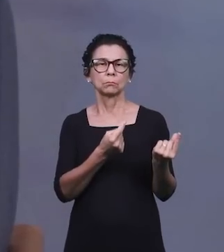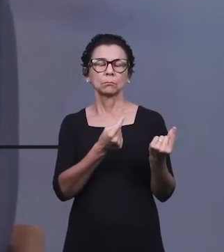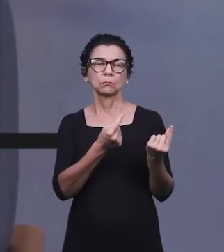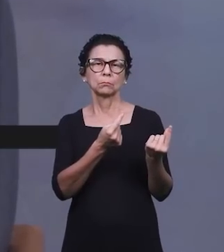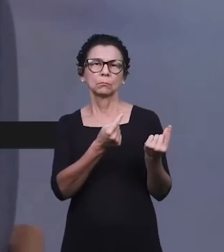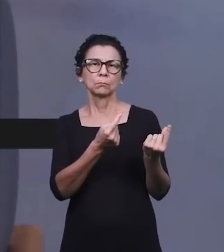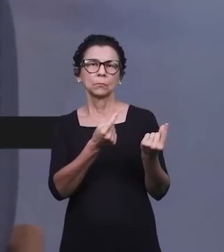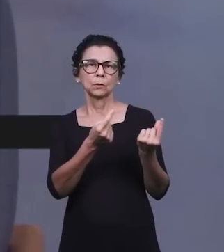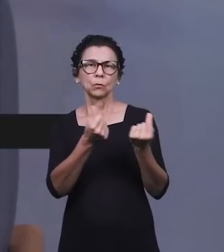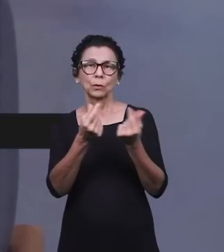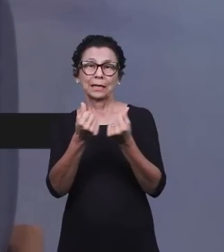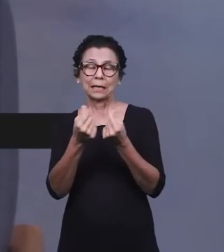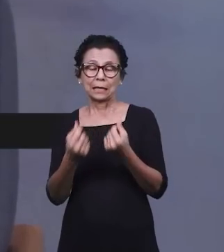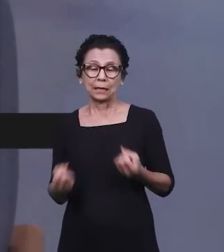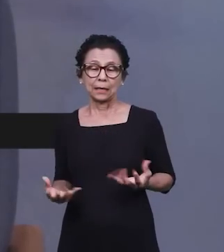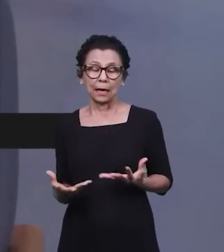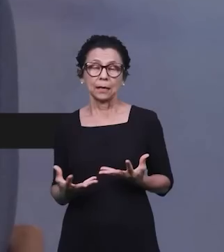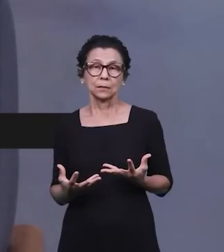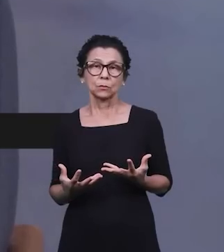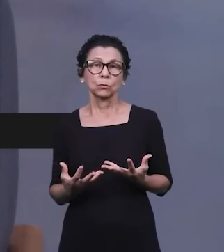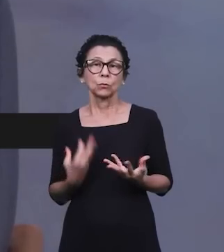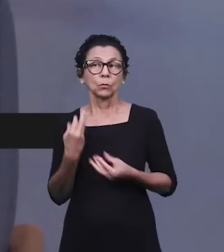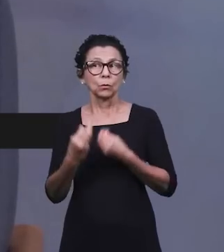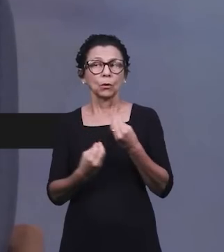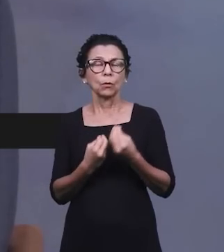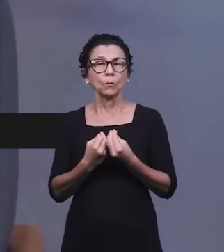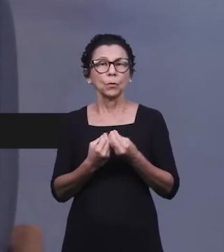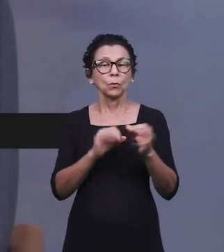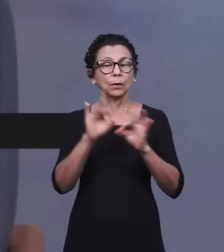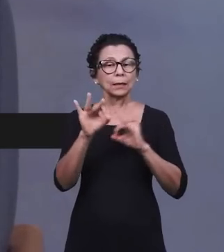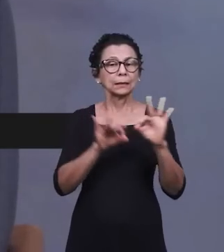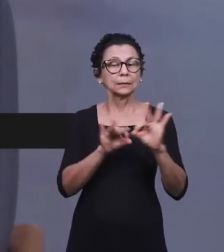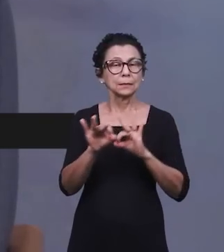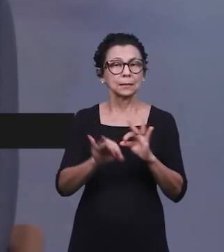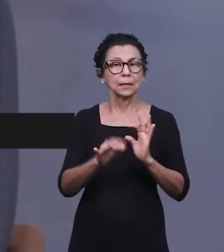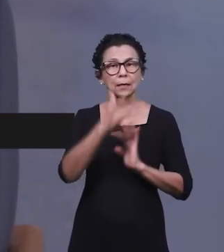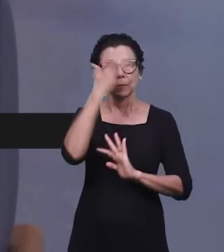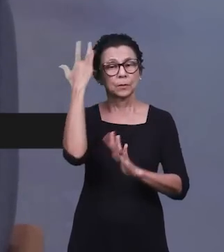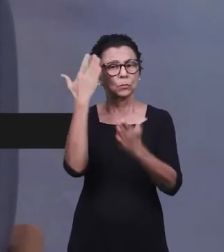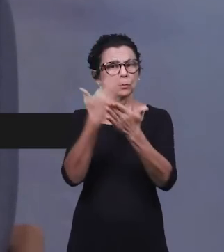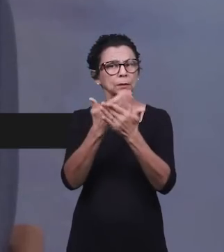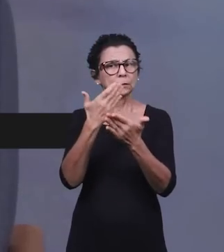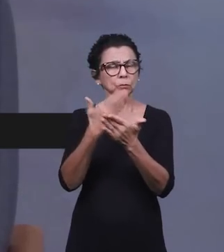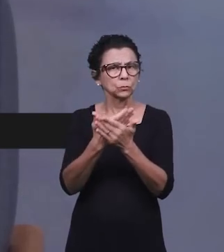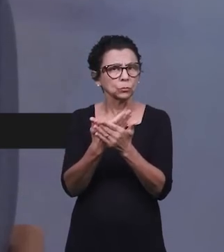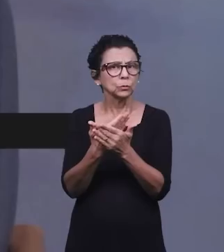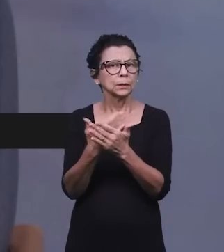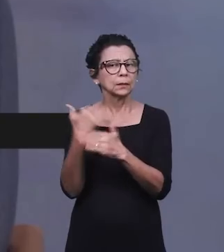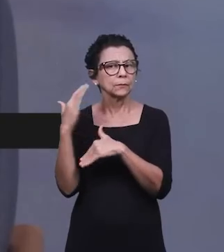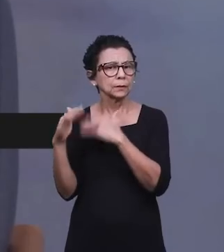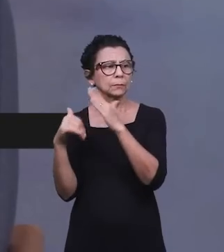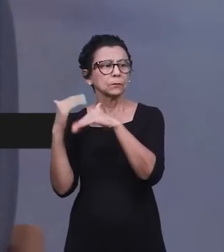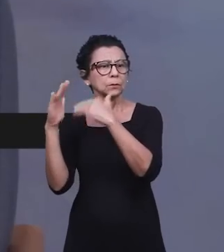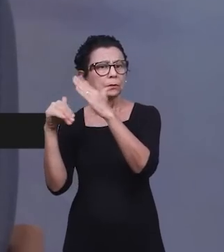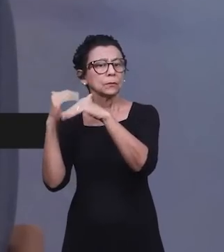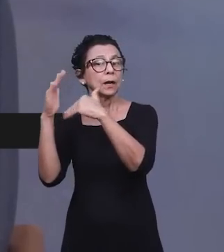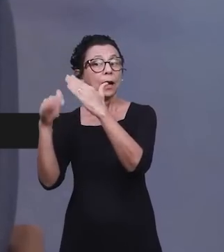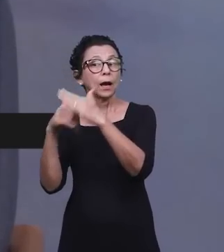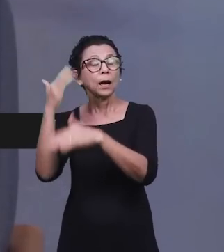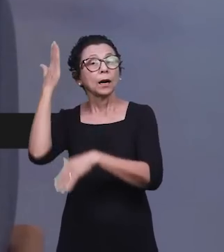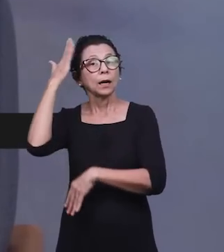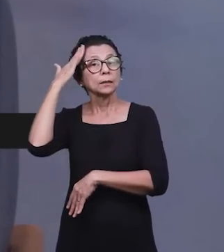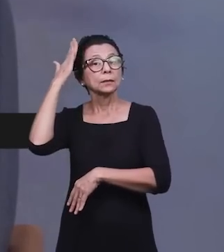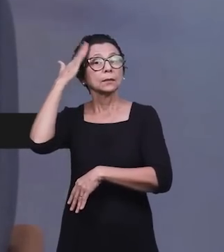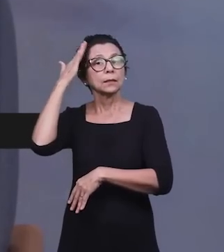eu falei inclusive no início, né, que falta no nosso país, porque a pessoa que estuda, ela vai evoluindo ao longo dessa trajetória, ela vai entendendo